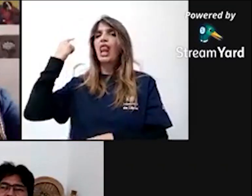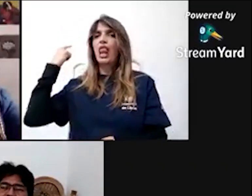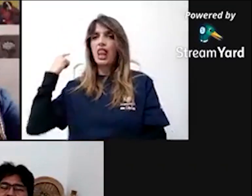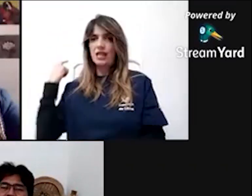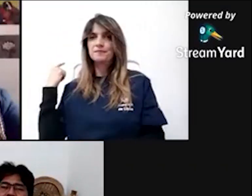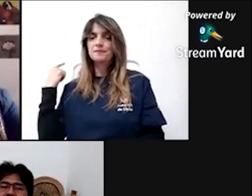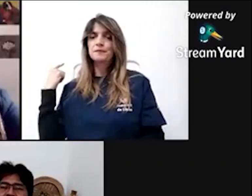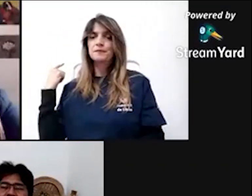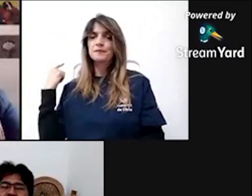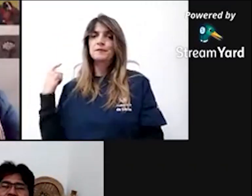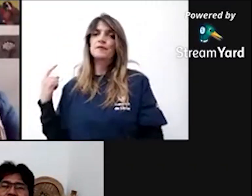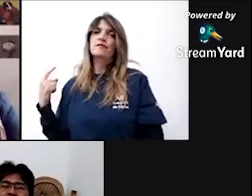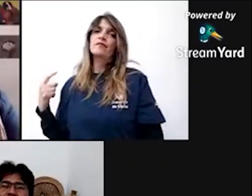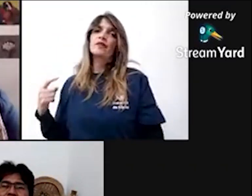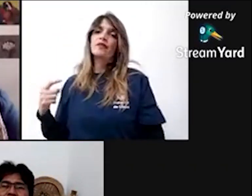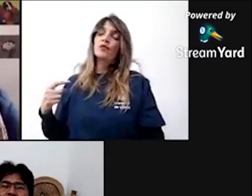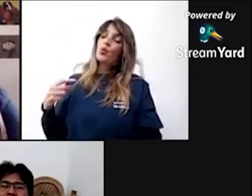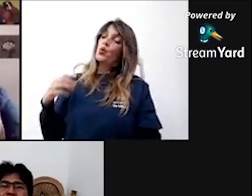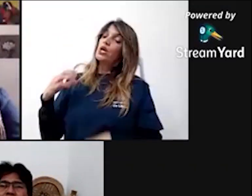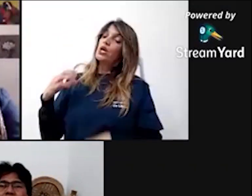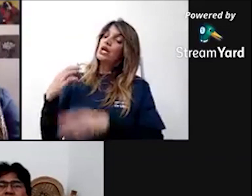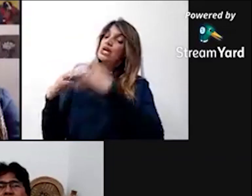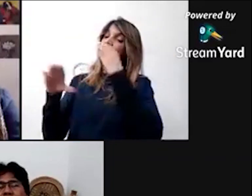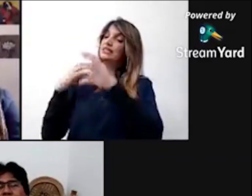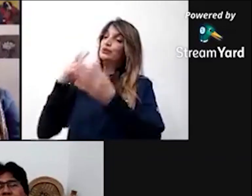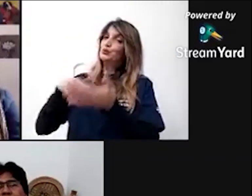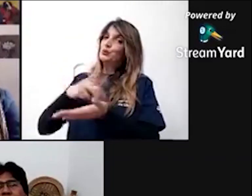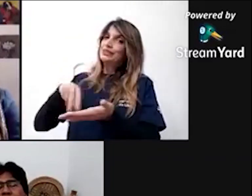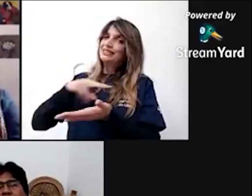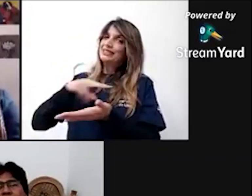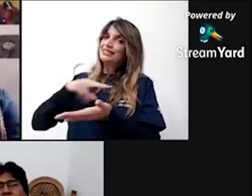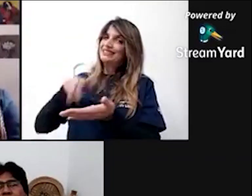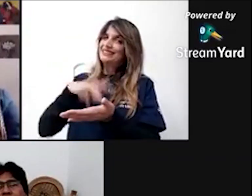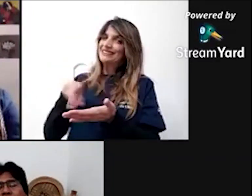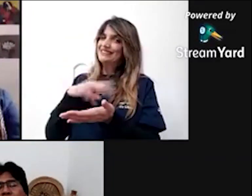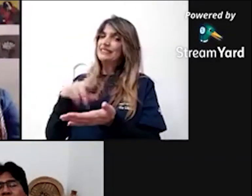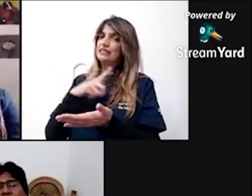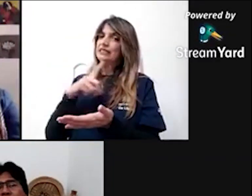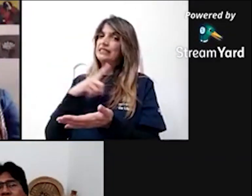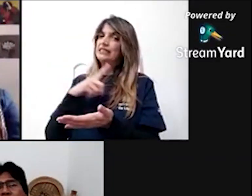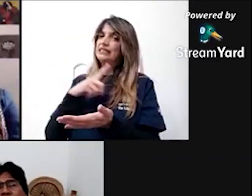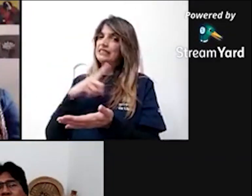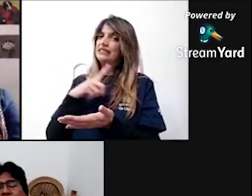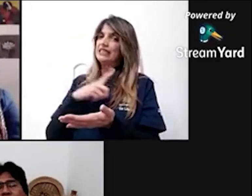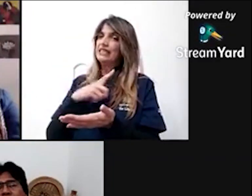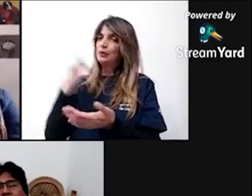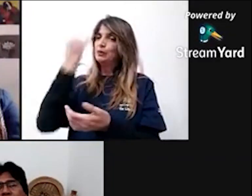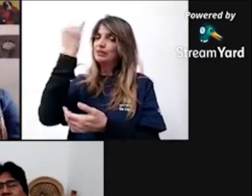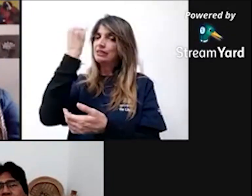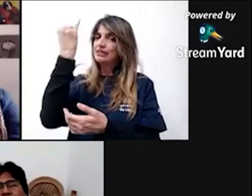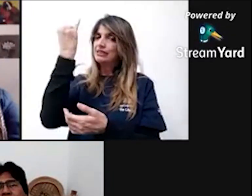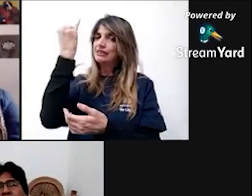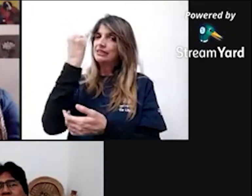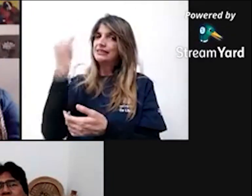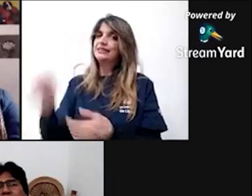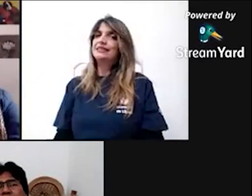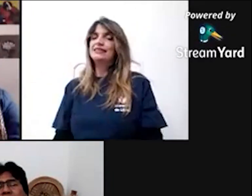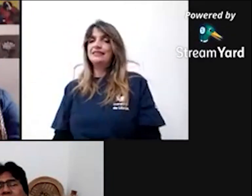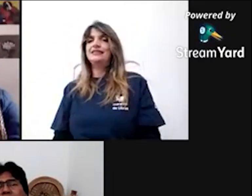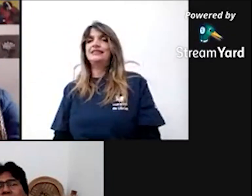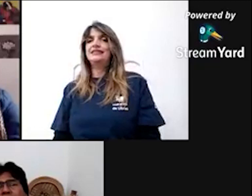a trazer cantos e danças que tenham significados importantes, que tenham,